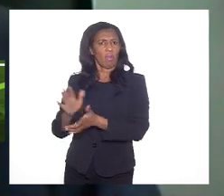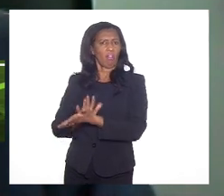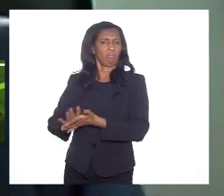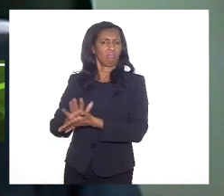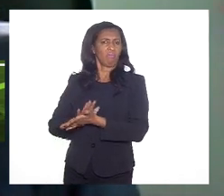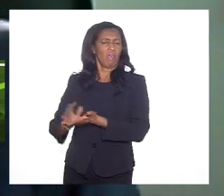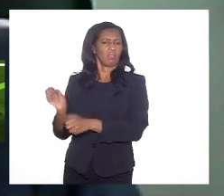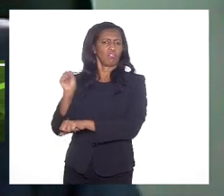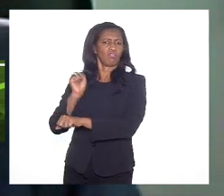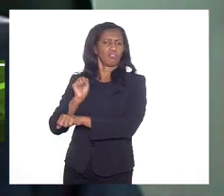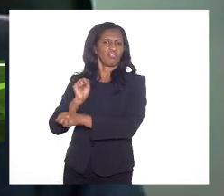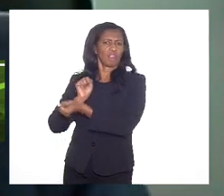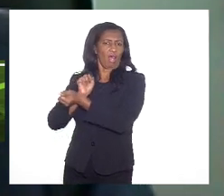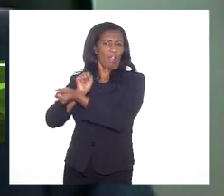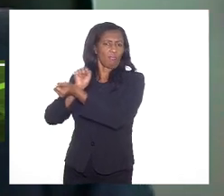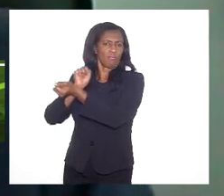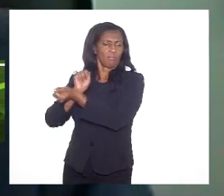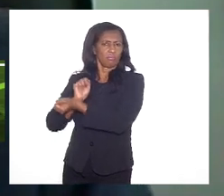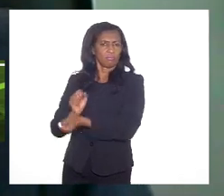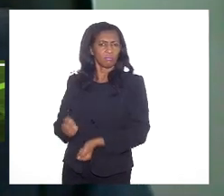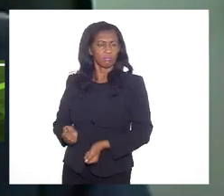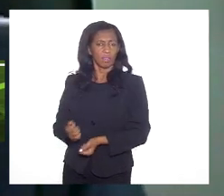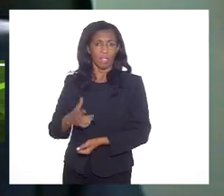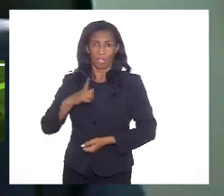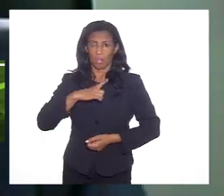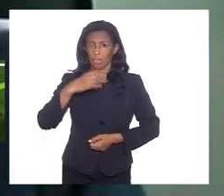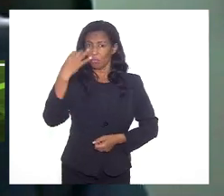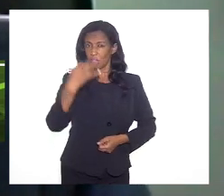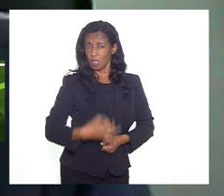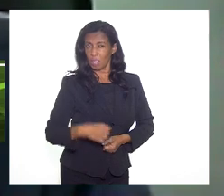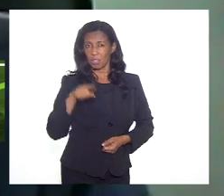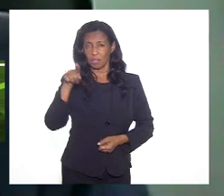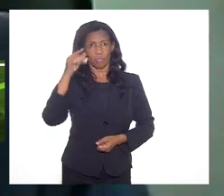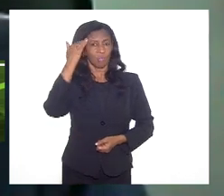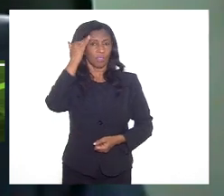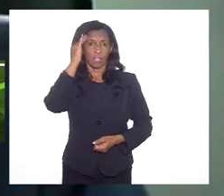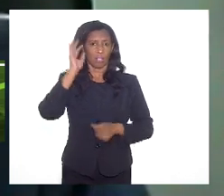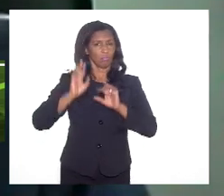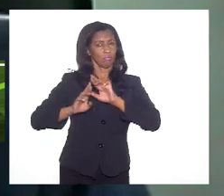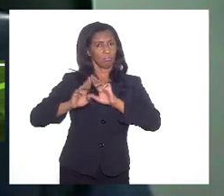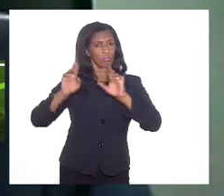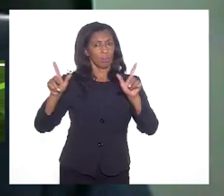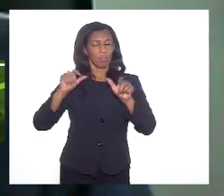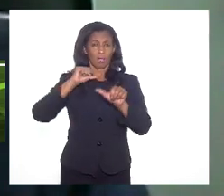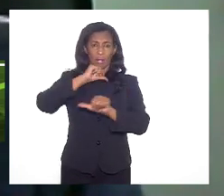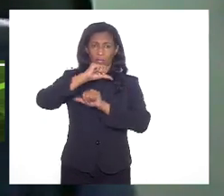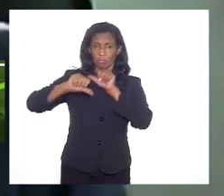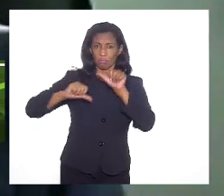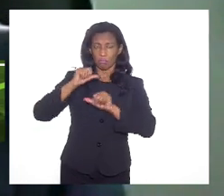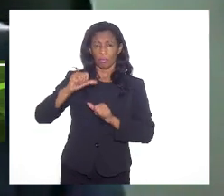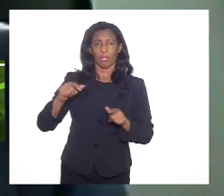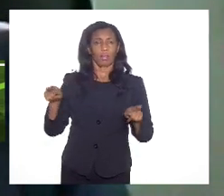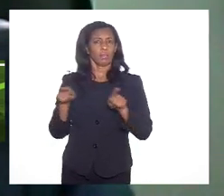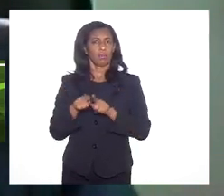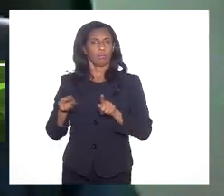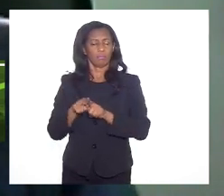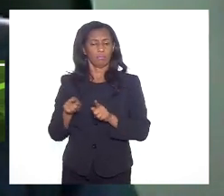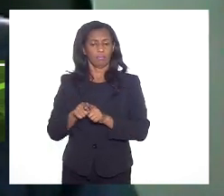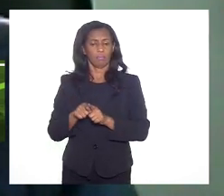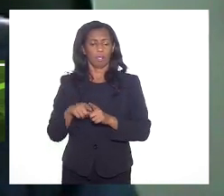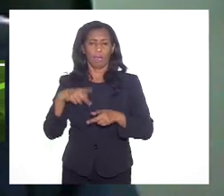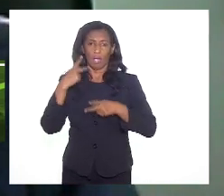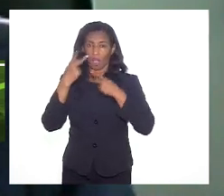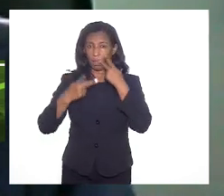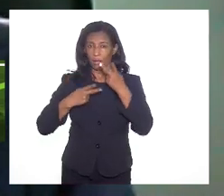de escravo. Então, eu tenho certeza que Vossa Excelência não tem esse entendimento, mas quero renovar aqui também a